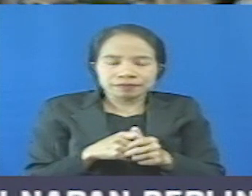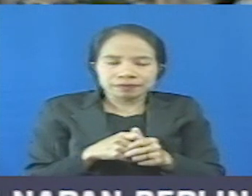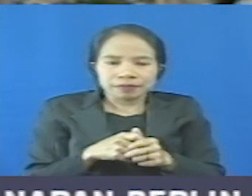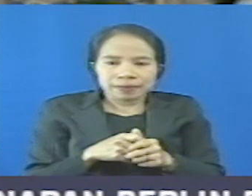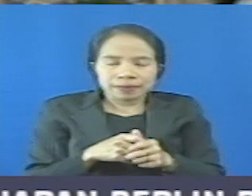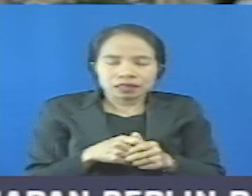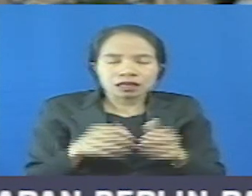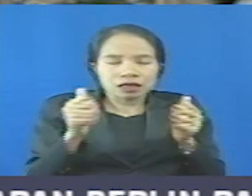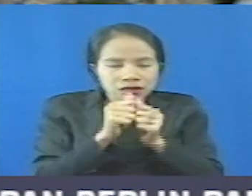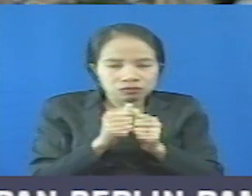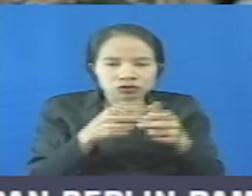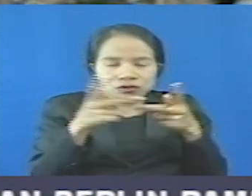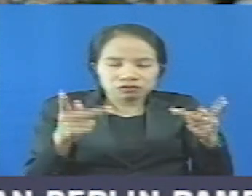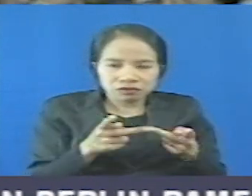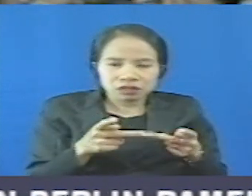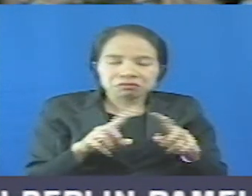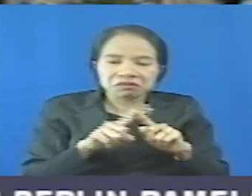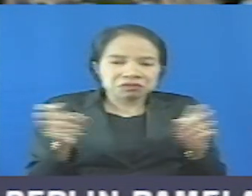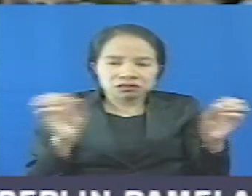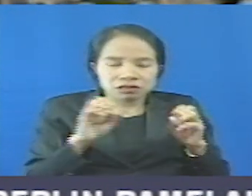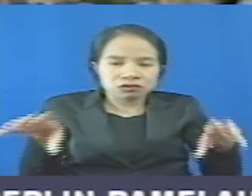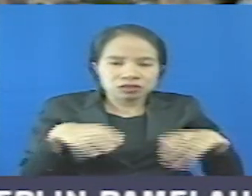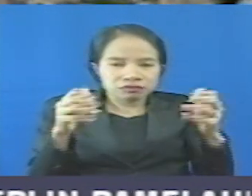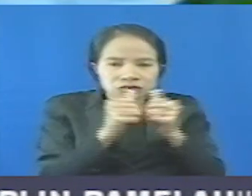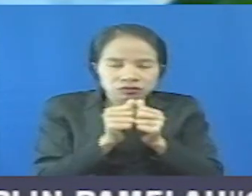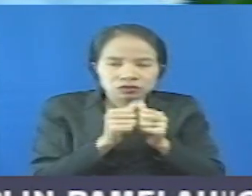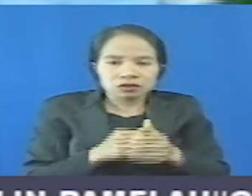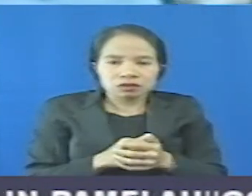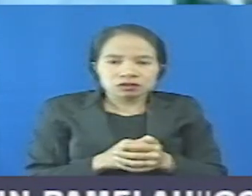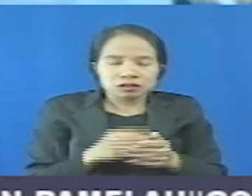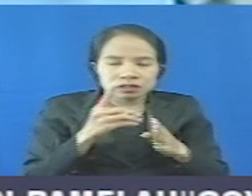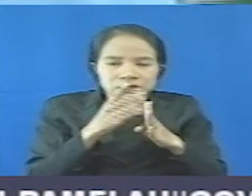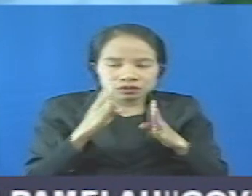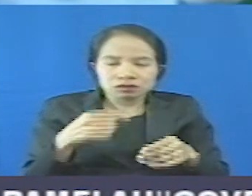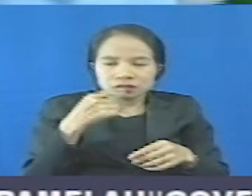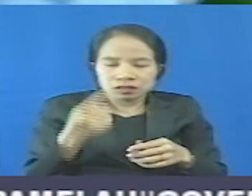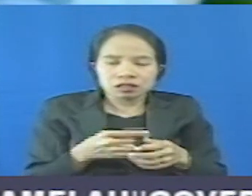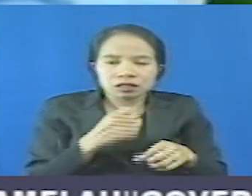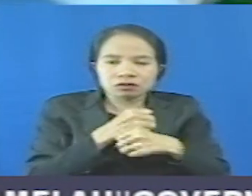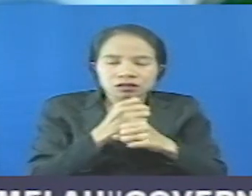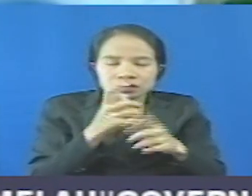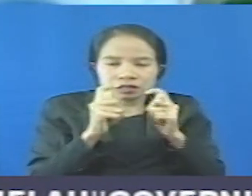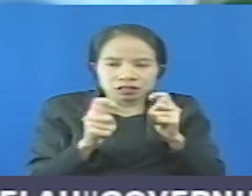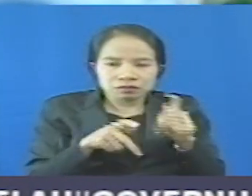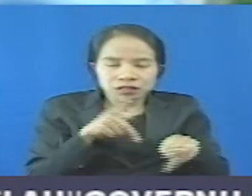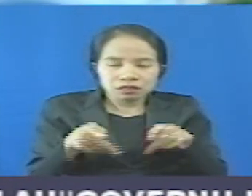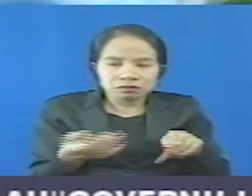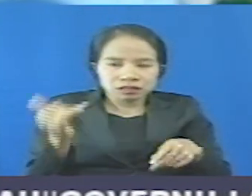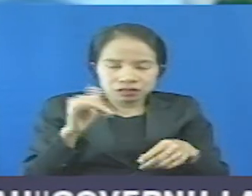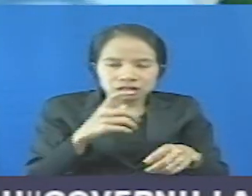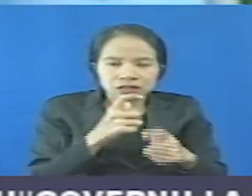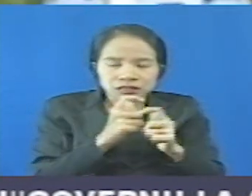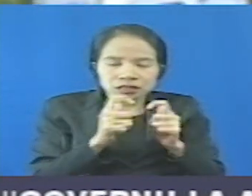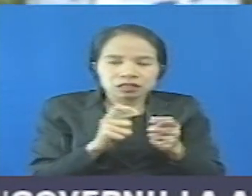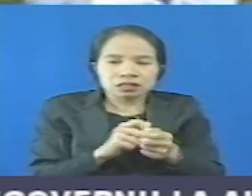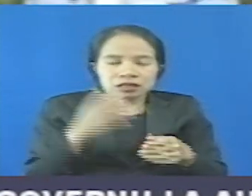força, para ia fate, tem a cidadão na coi coopera. Se preocupa na fate. Coordenador ne atete na sea mostra basida da unsira ne atu halo